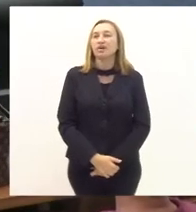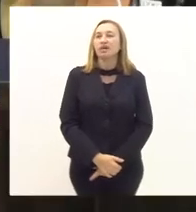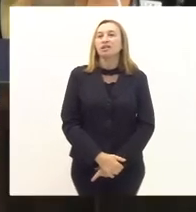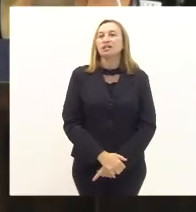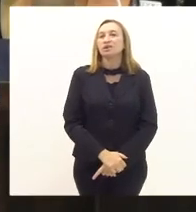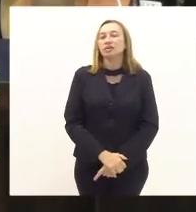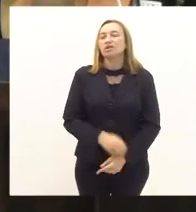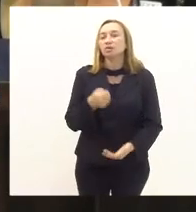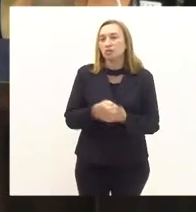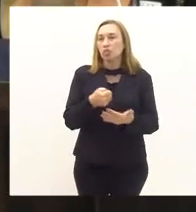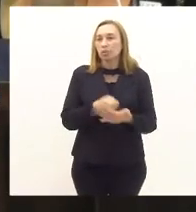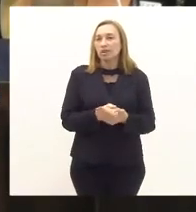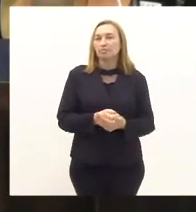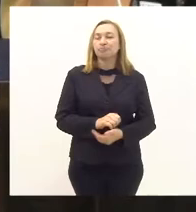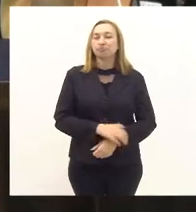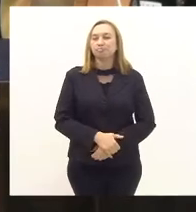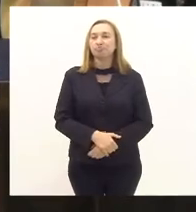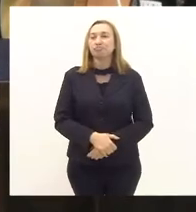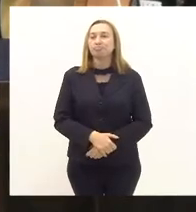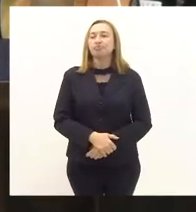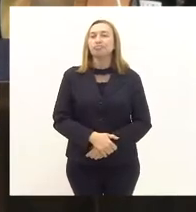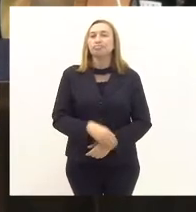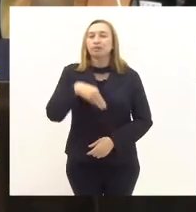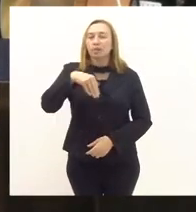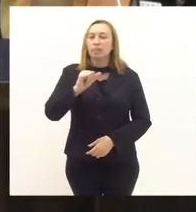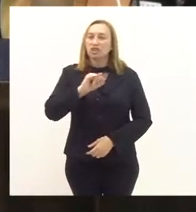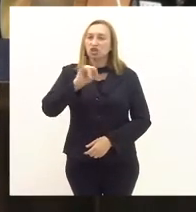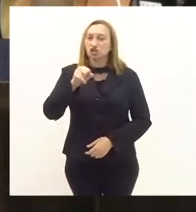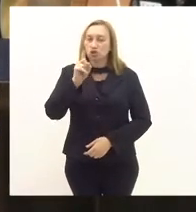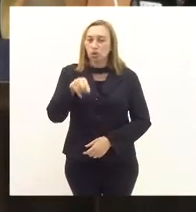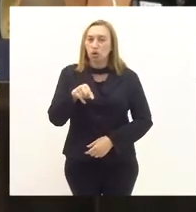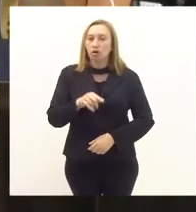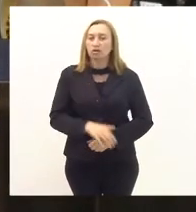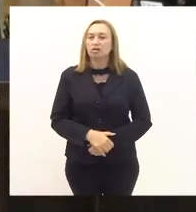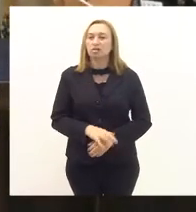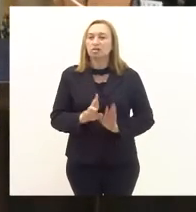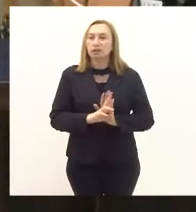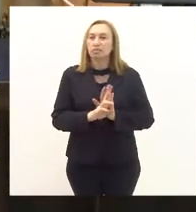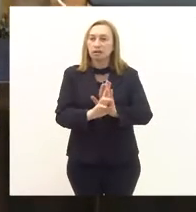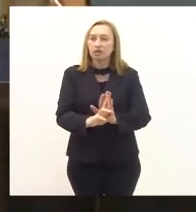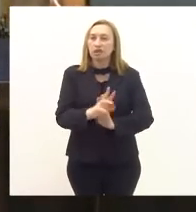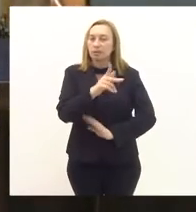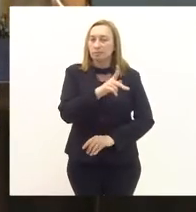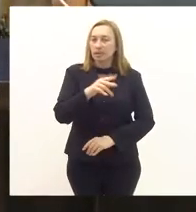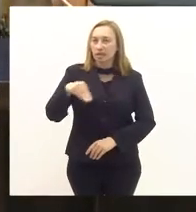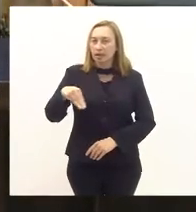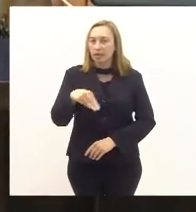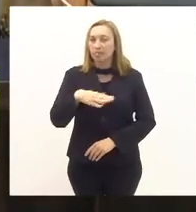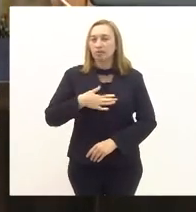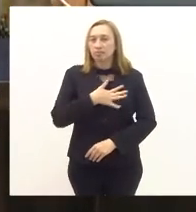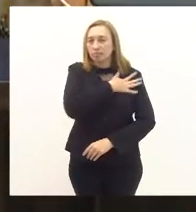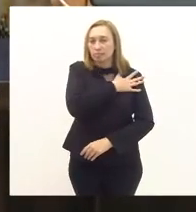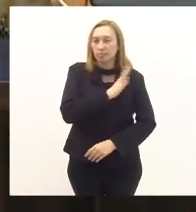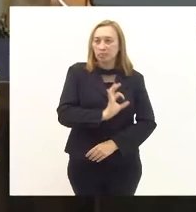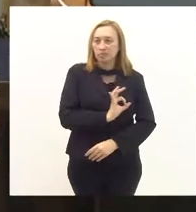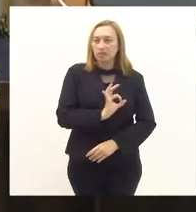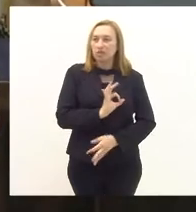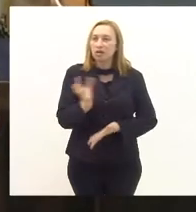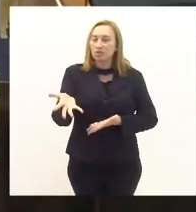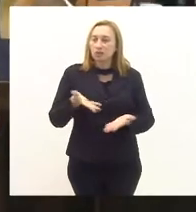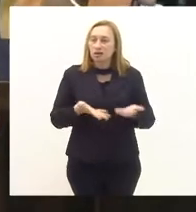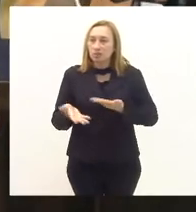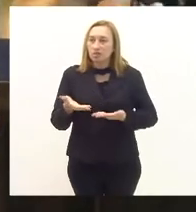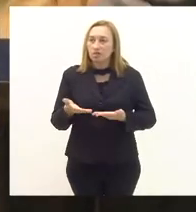atuante, cobrando como deve ser. Vamos ouvir o Major Elton, ele está representando a PM, a Polícia Militar, claro, interage com